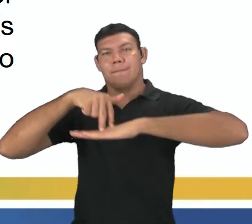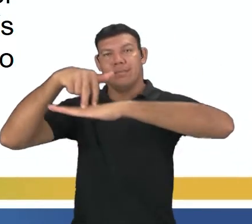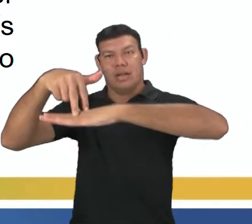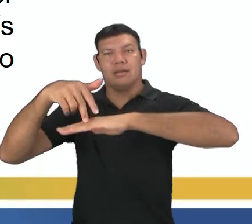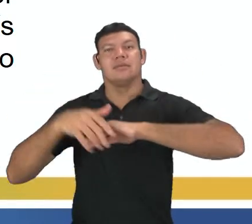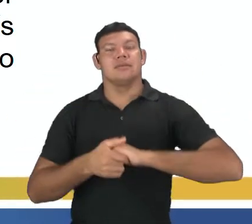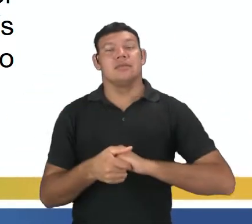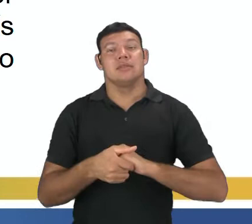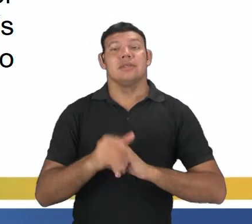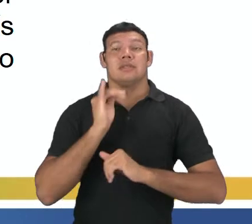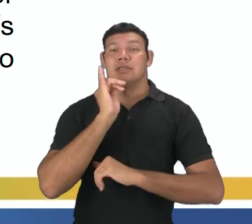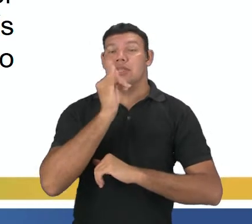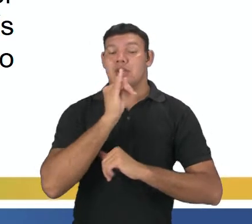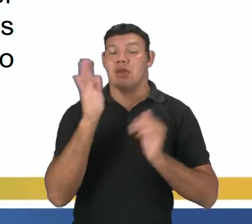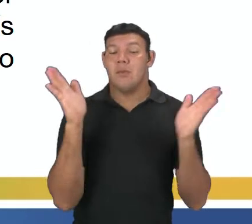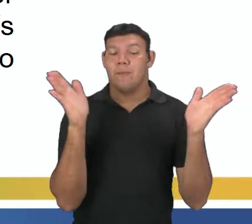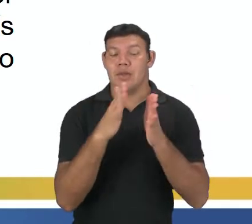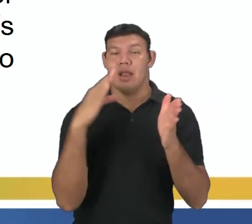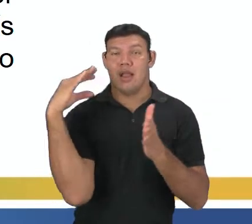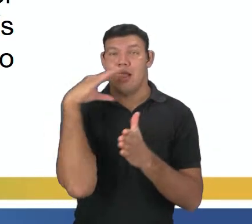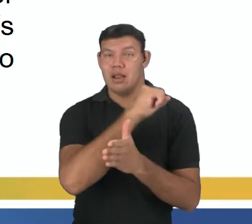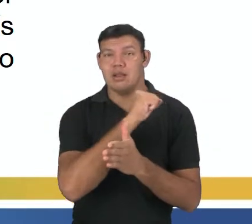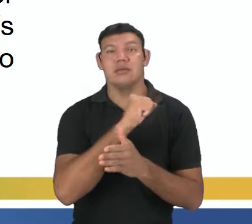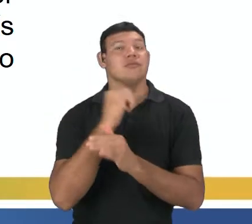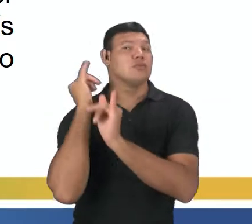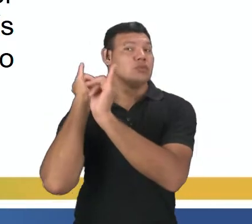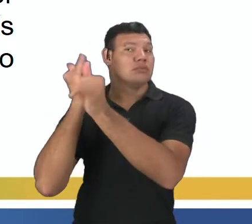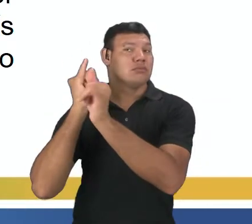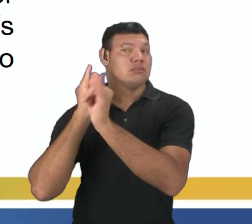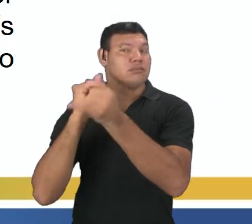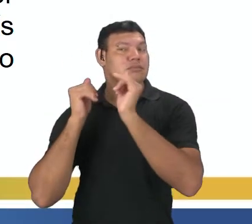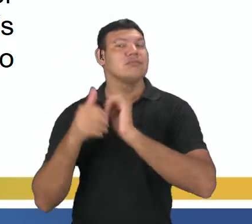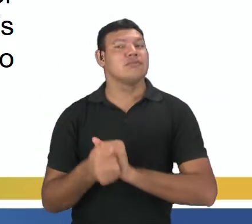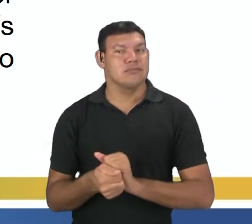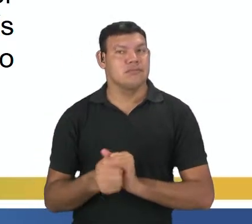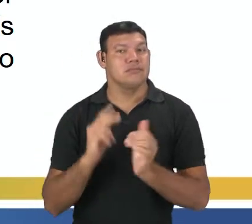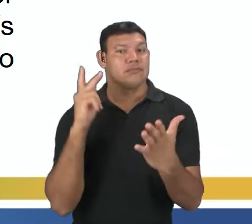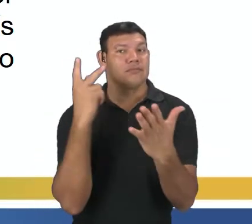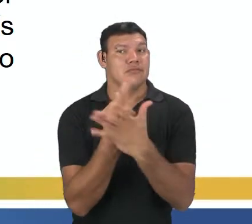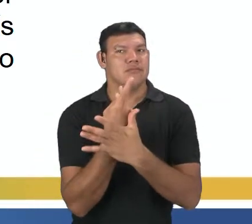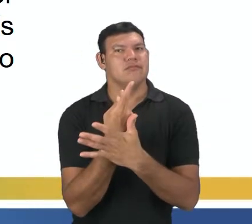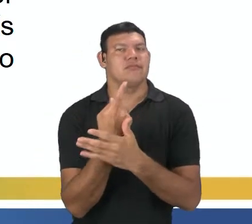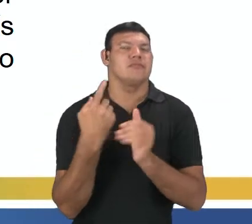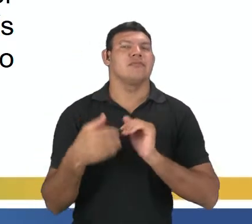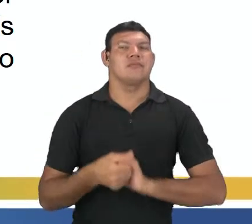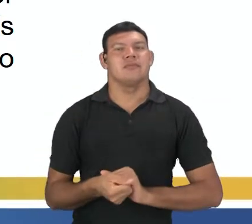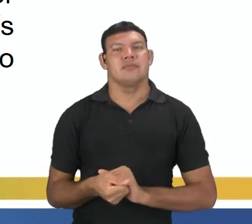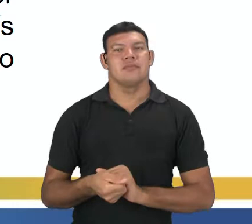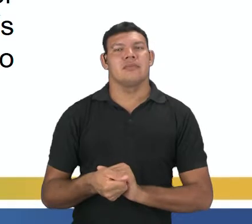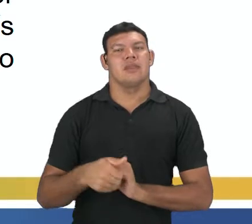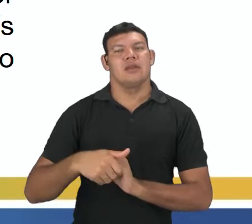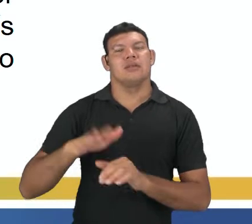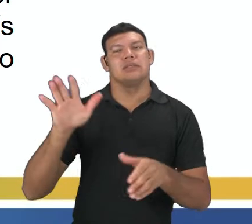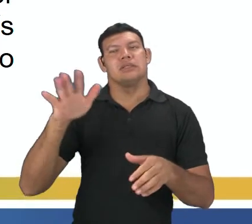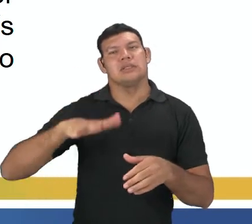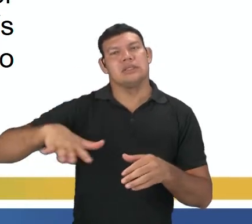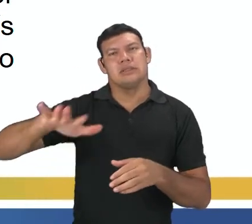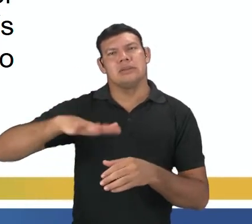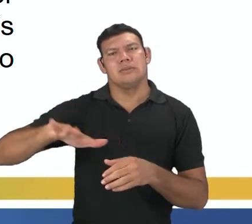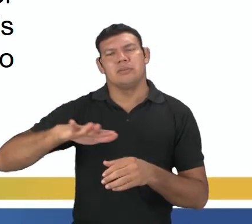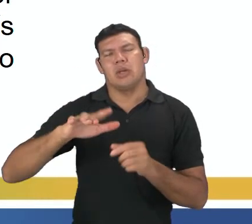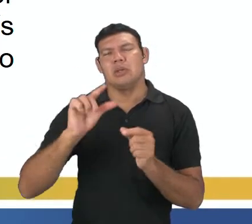narrativas breves e curtas, é mais comum que o conto ocorra em apenas um ou poucos espaços.